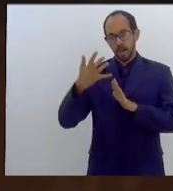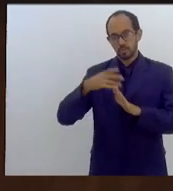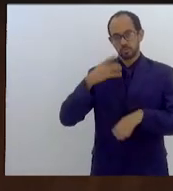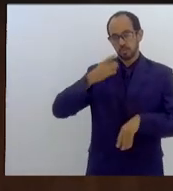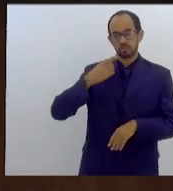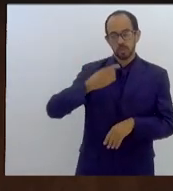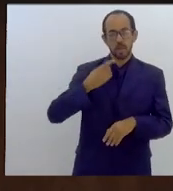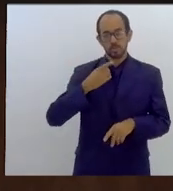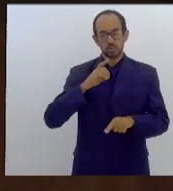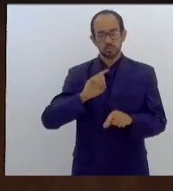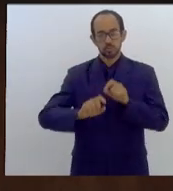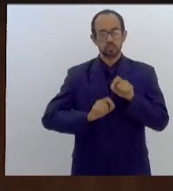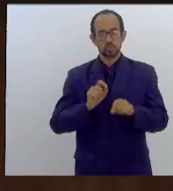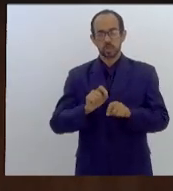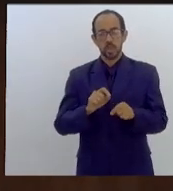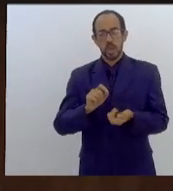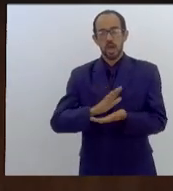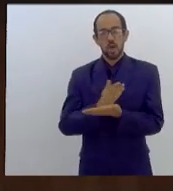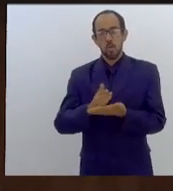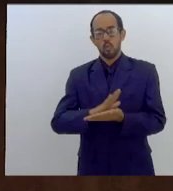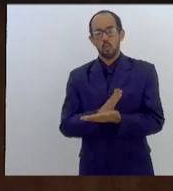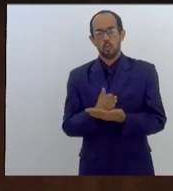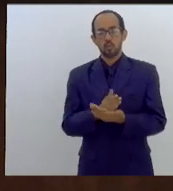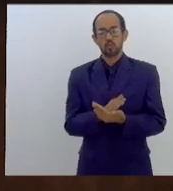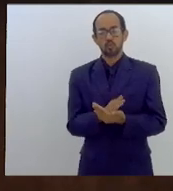deputados, alguns